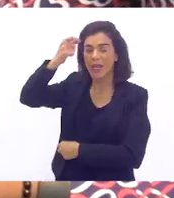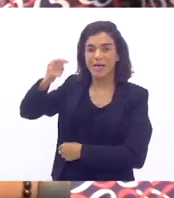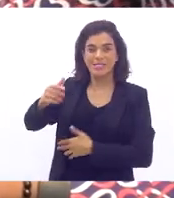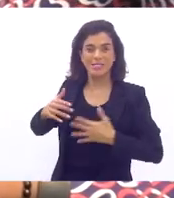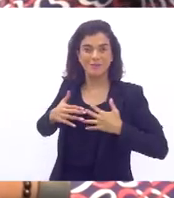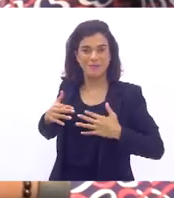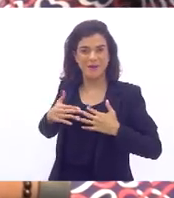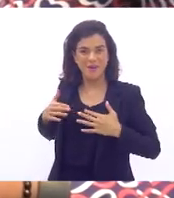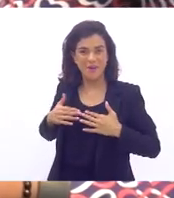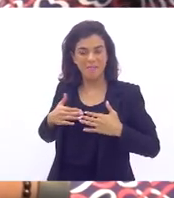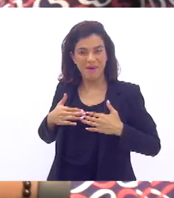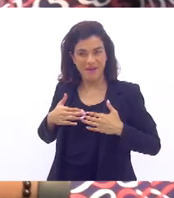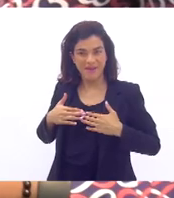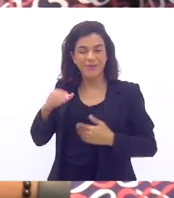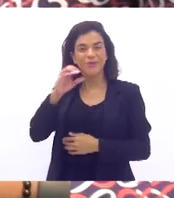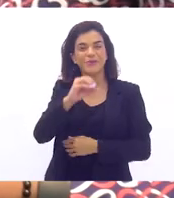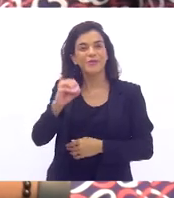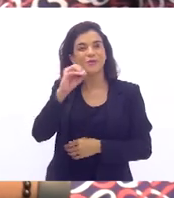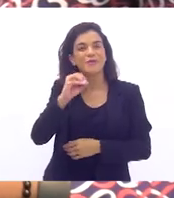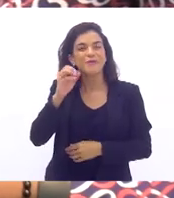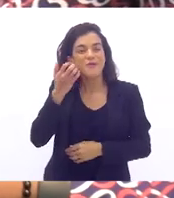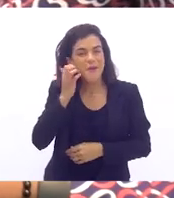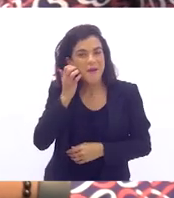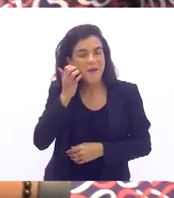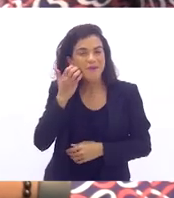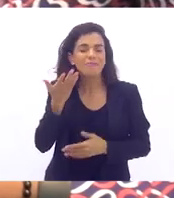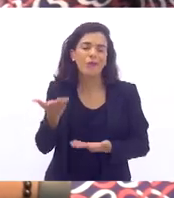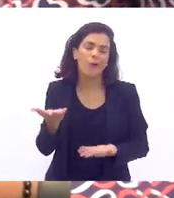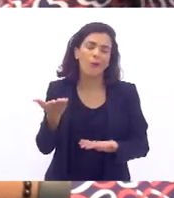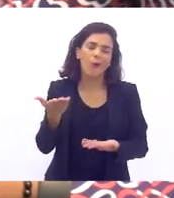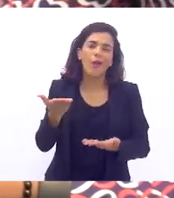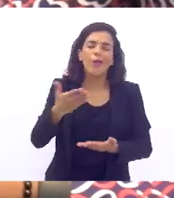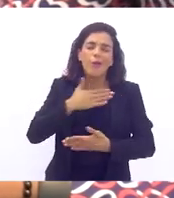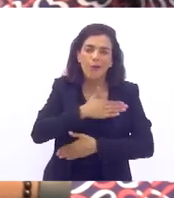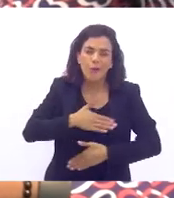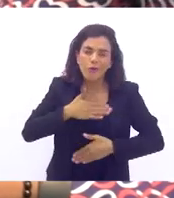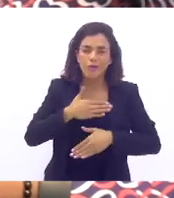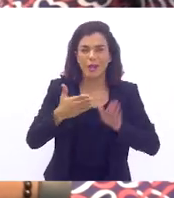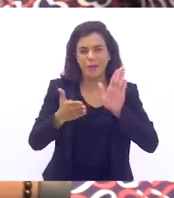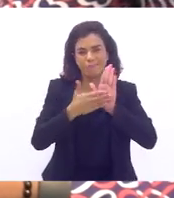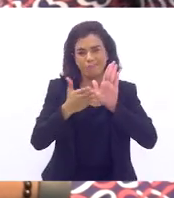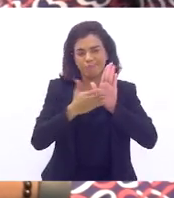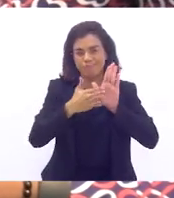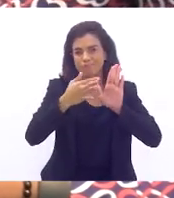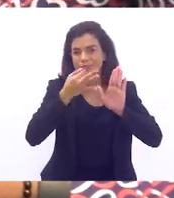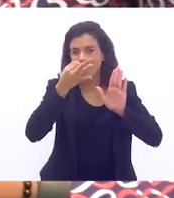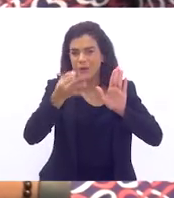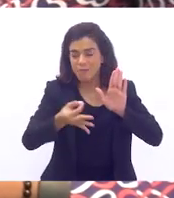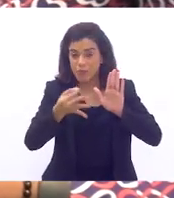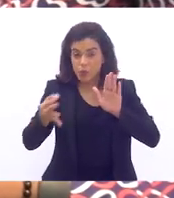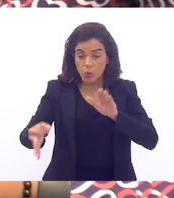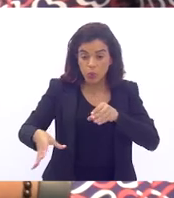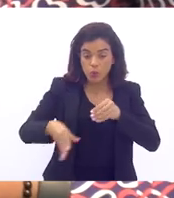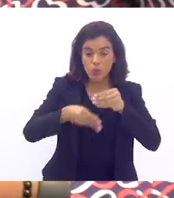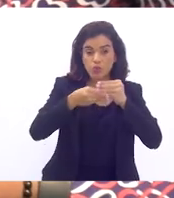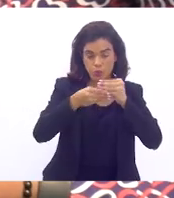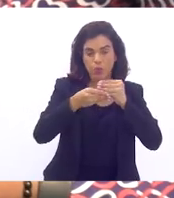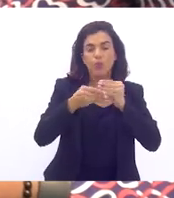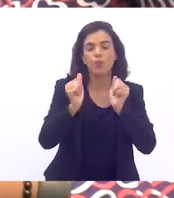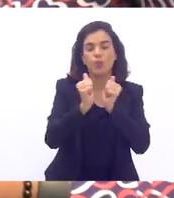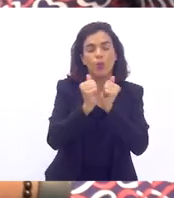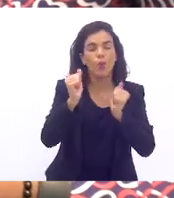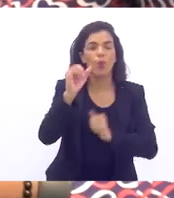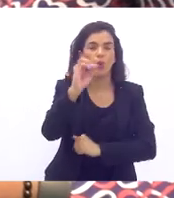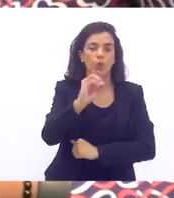do câncer de mama com Outubro Rosa então eu gostaria de propor que juntamente com Outubro